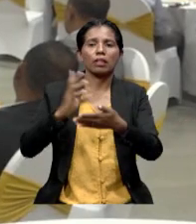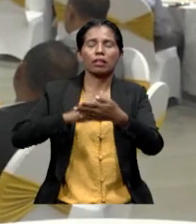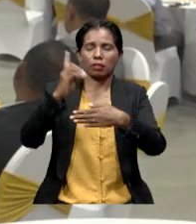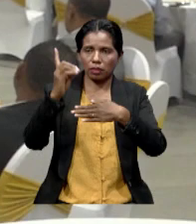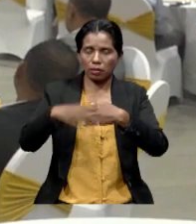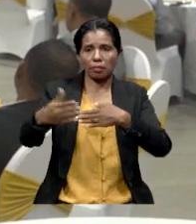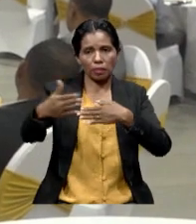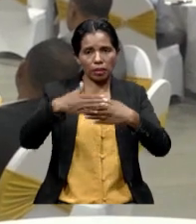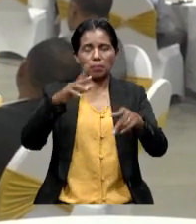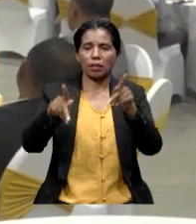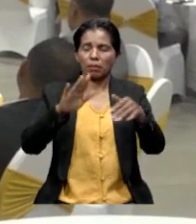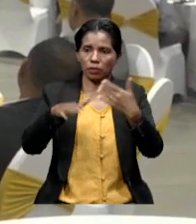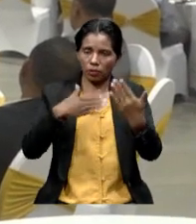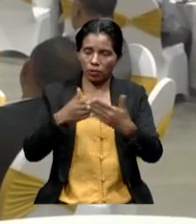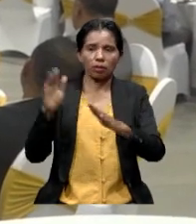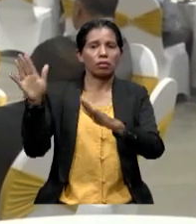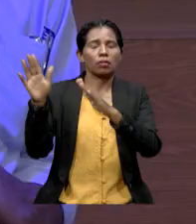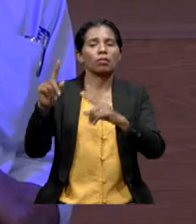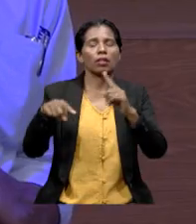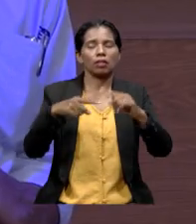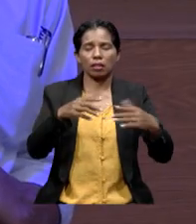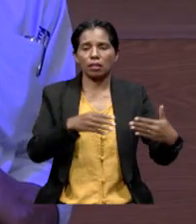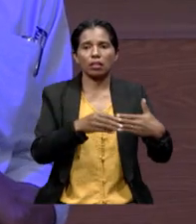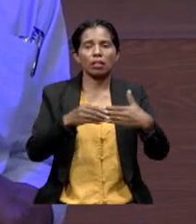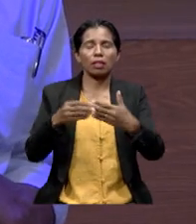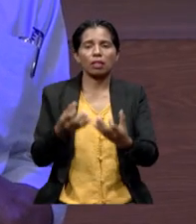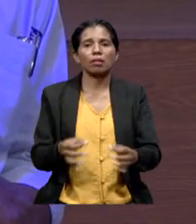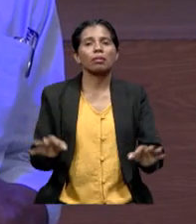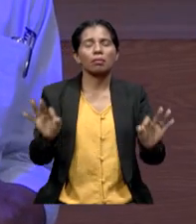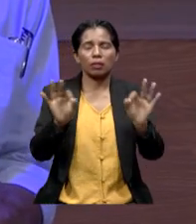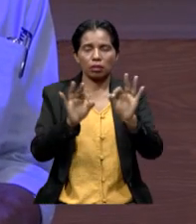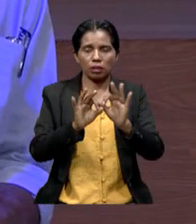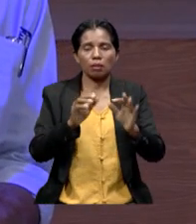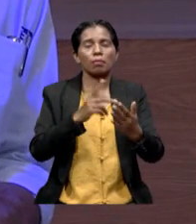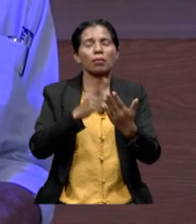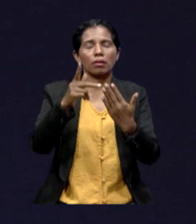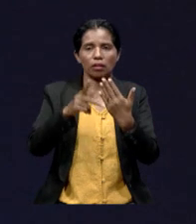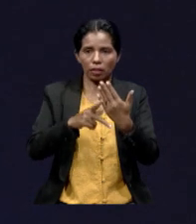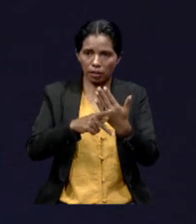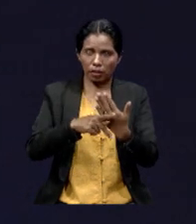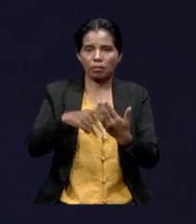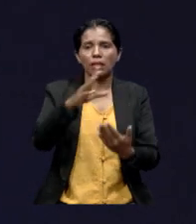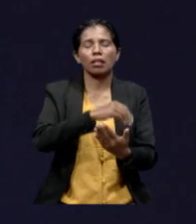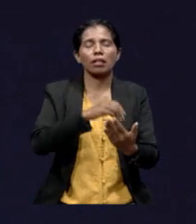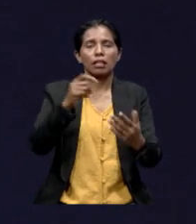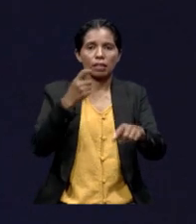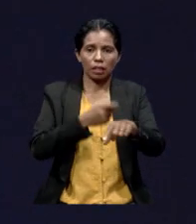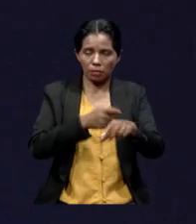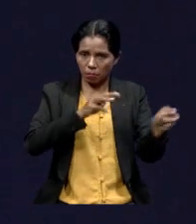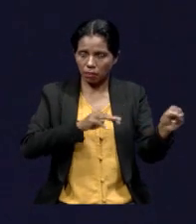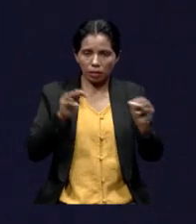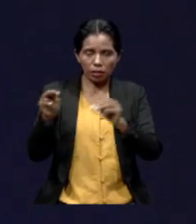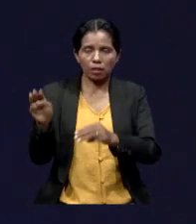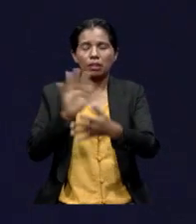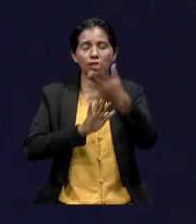hak basic ba povo ba hira sai orador principal e a programa de many forum ho tema tempo ba mudança no